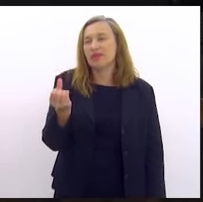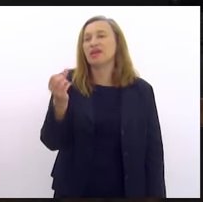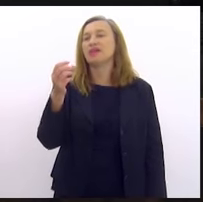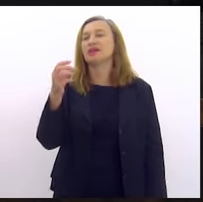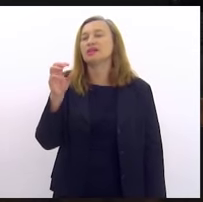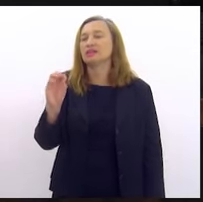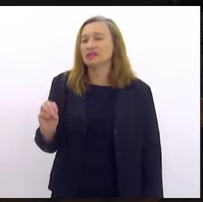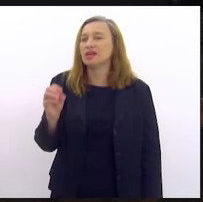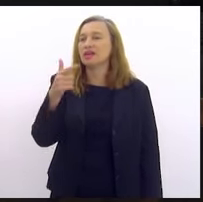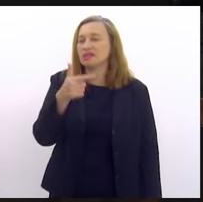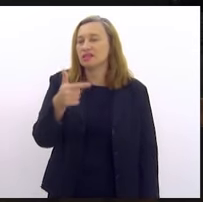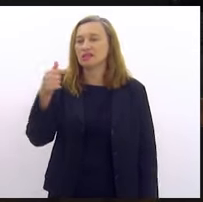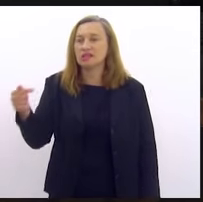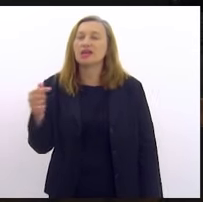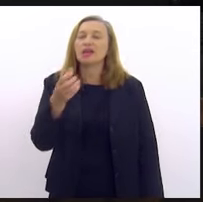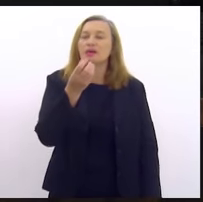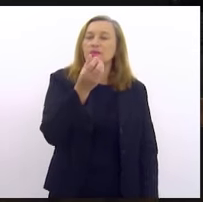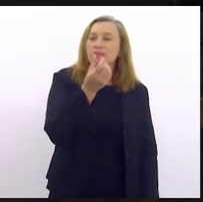2760/17,